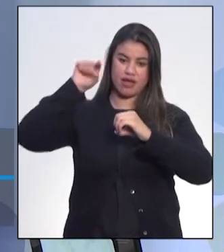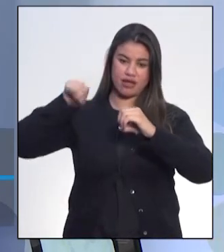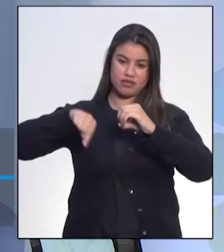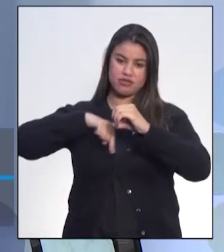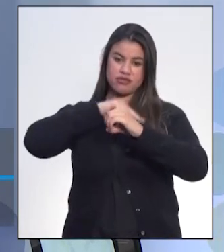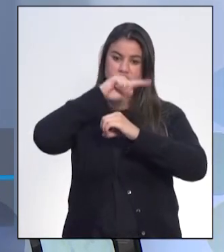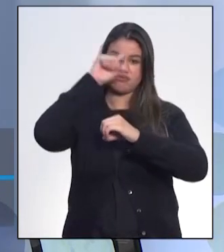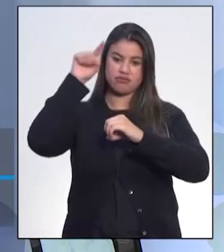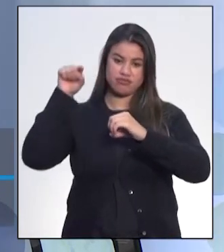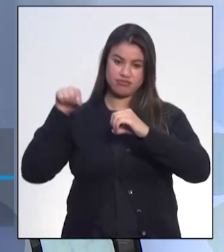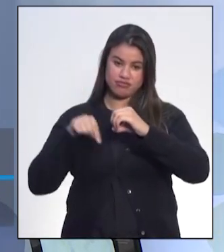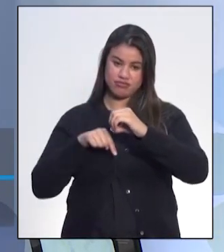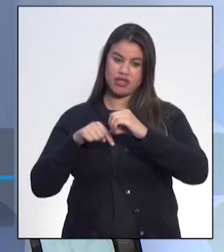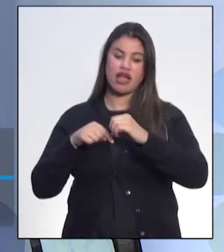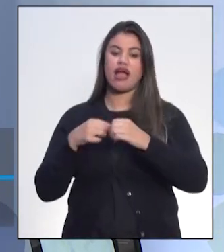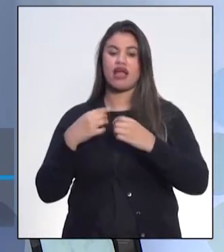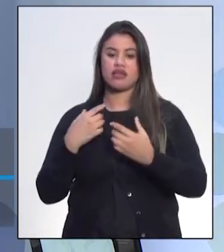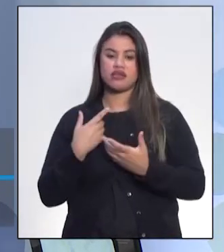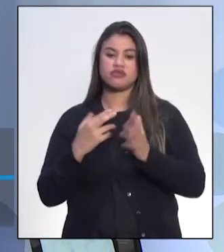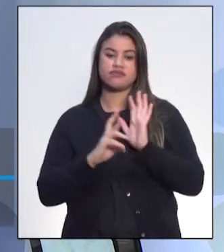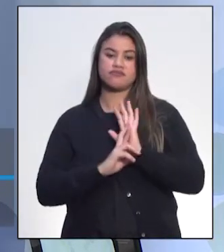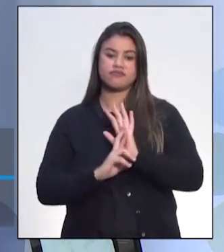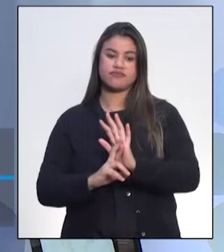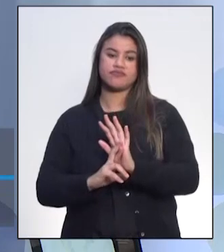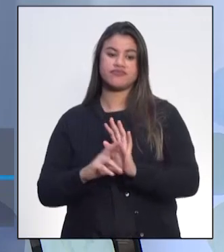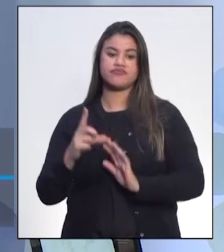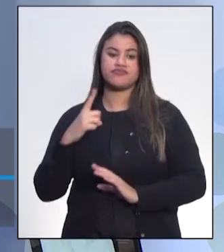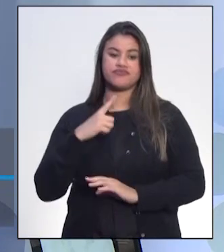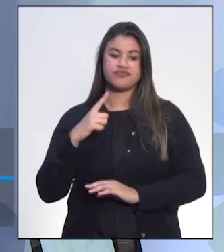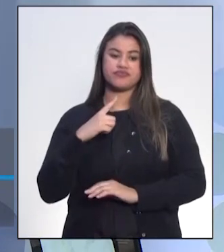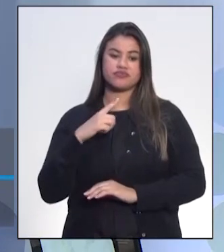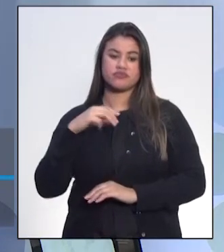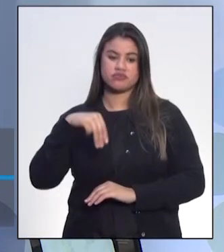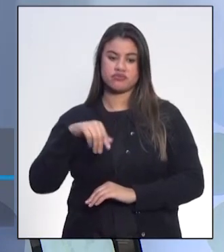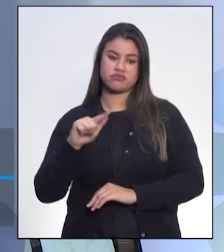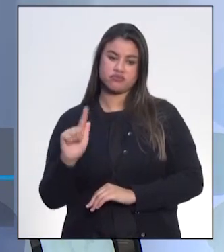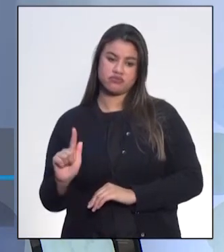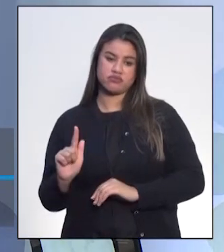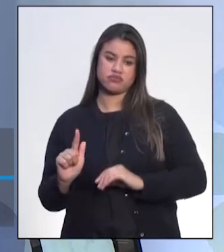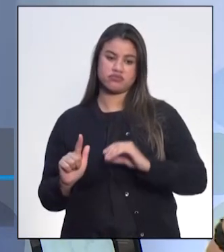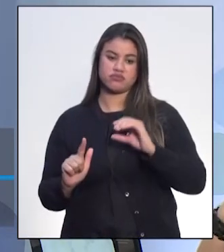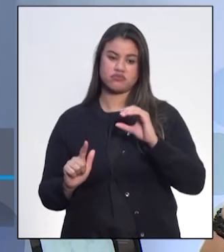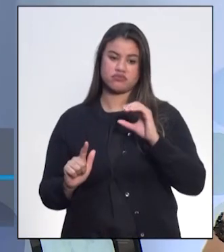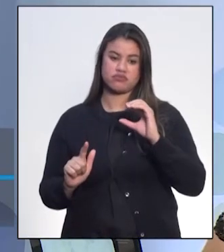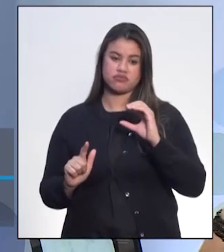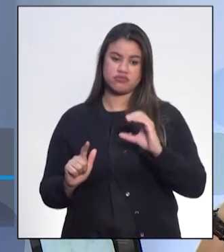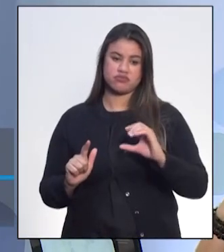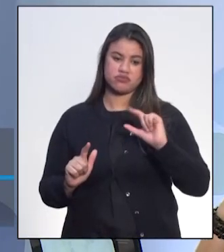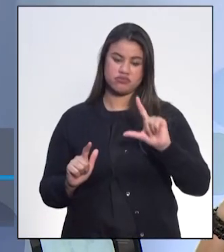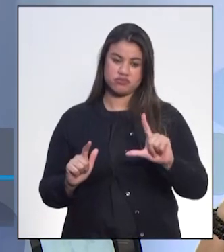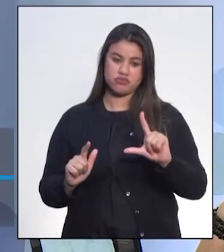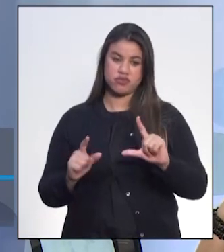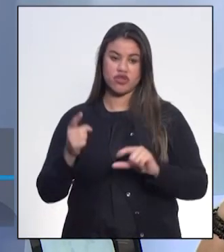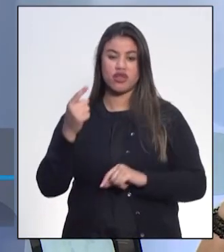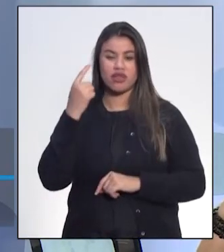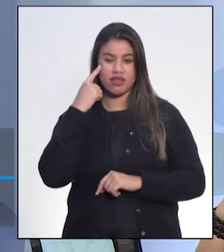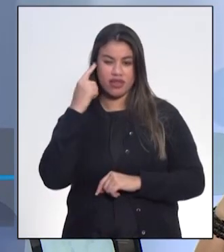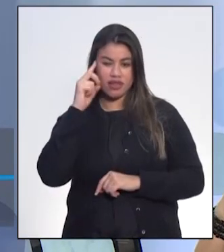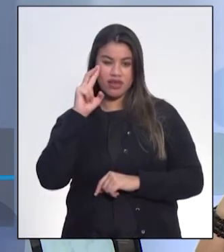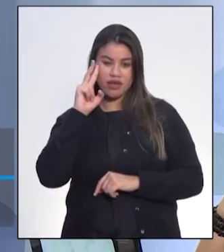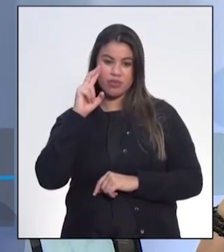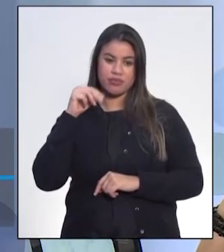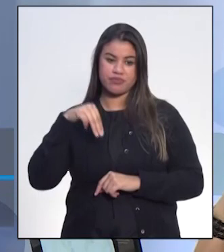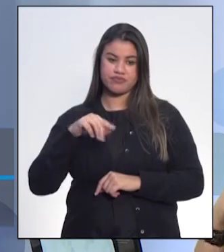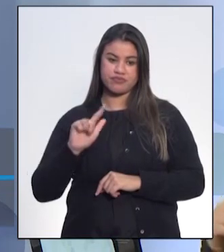perfeito? Aí eu tenho o quê? O cátion e o ânion. O cátion, 2+, como eu coloquei para vocês. E o